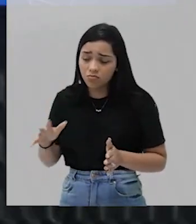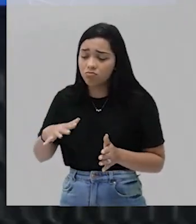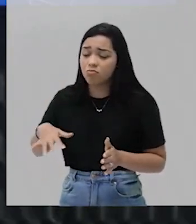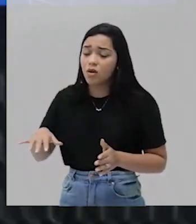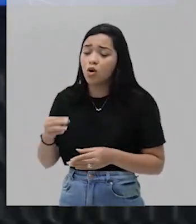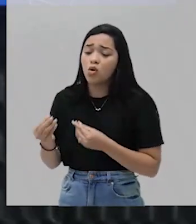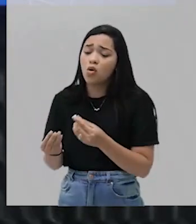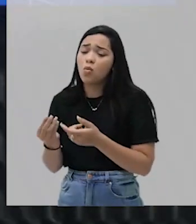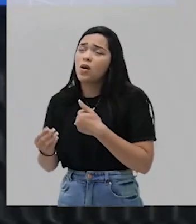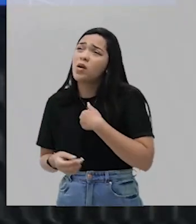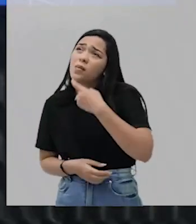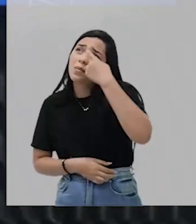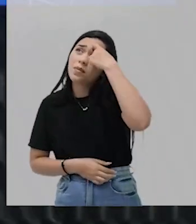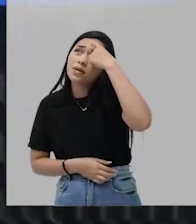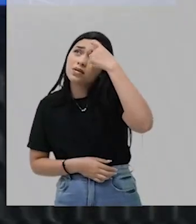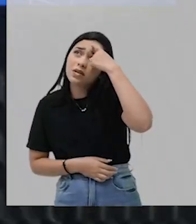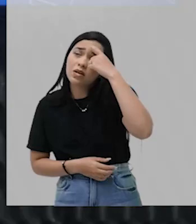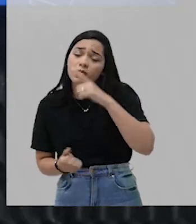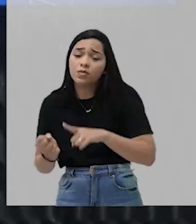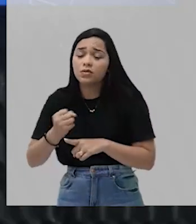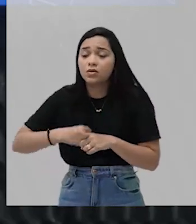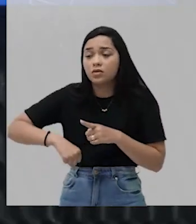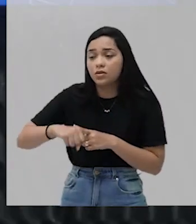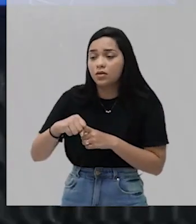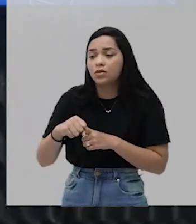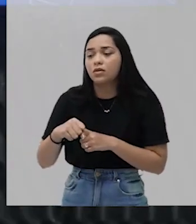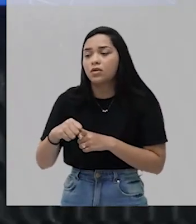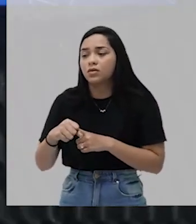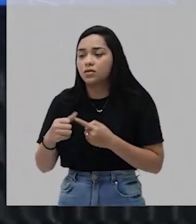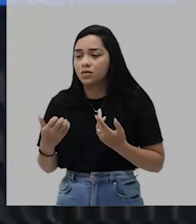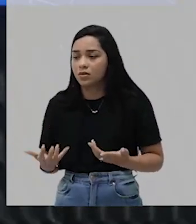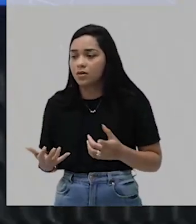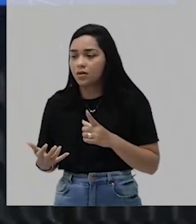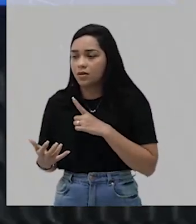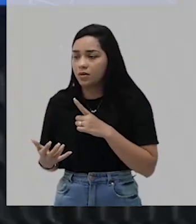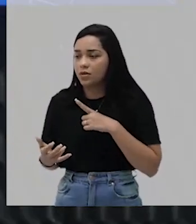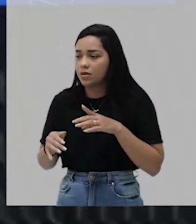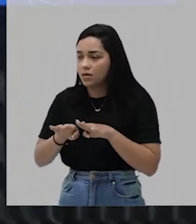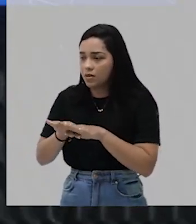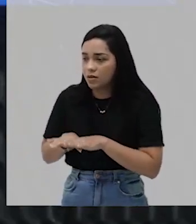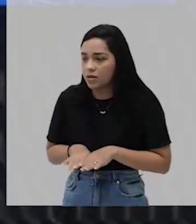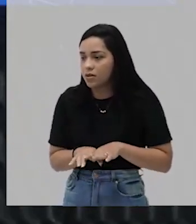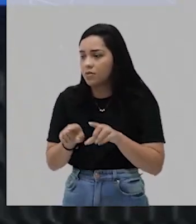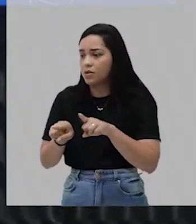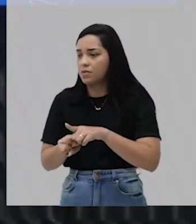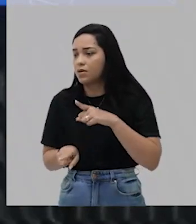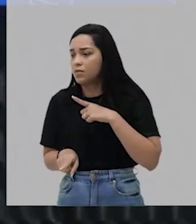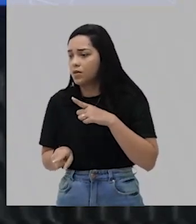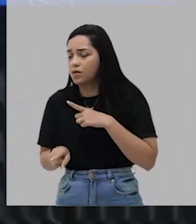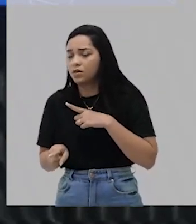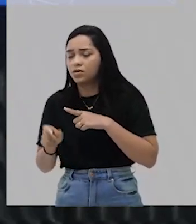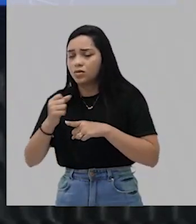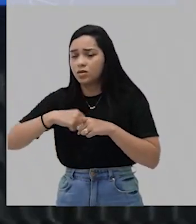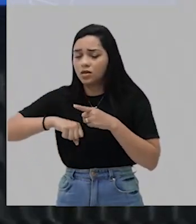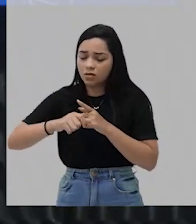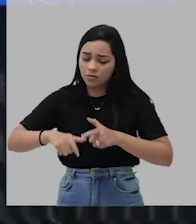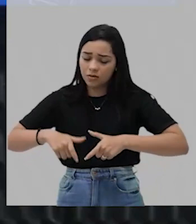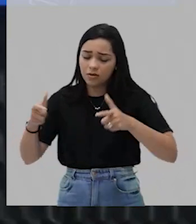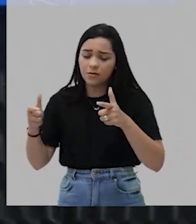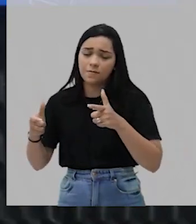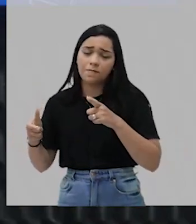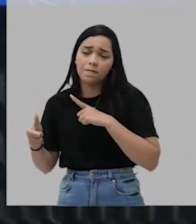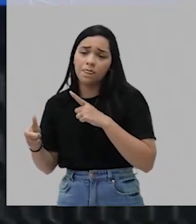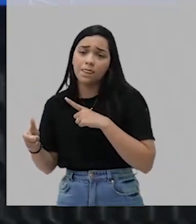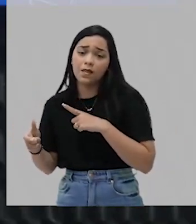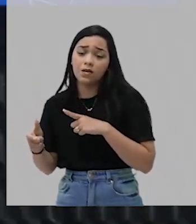é que eu vou pensar em uma sociedade com equilíbrio, em uma sociedade crescendo com equilíbrio